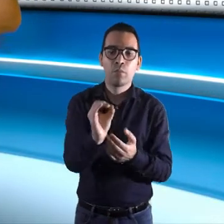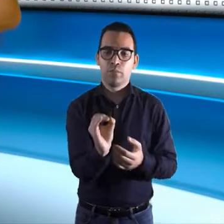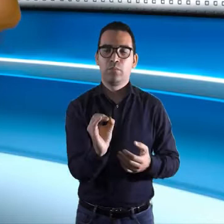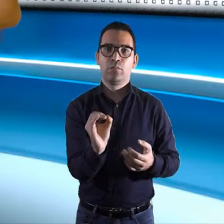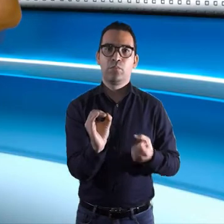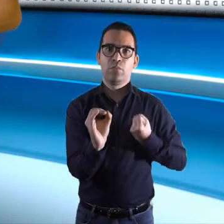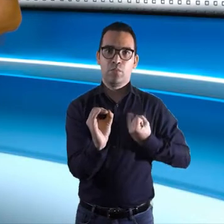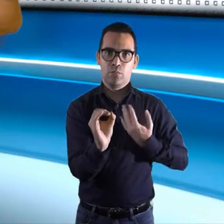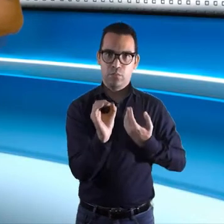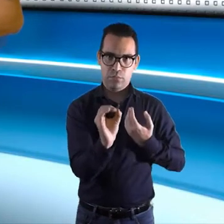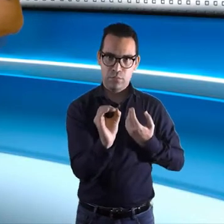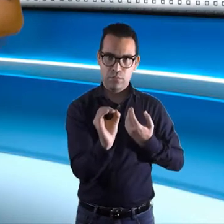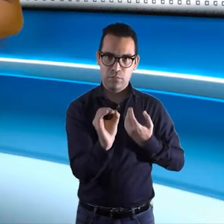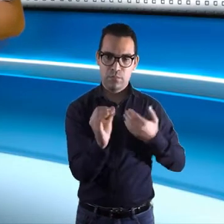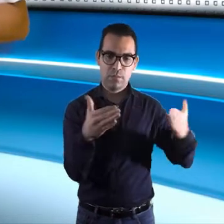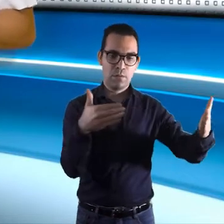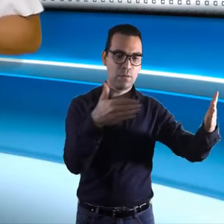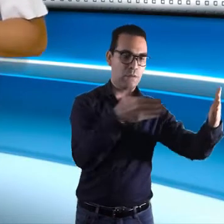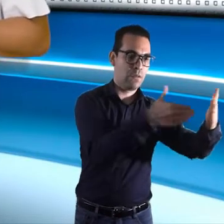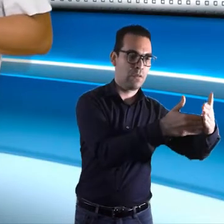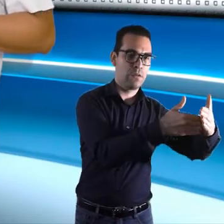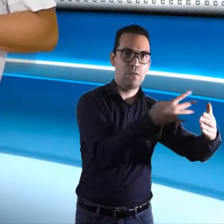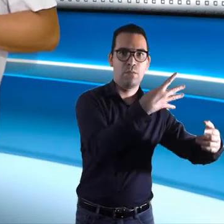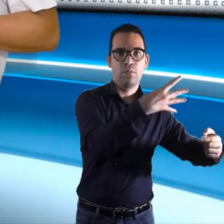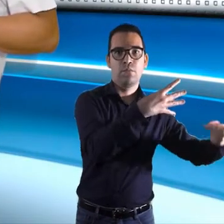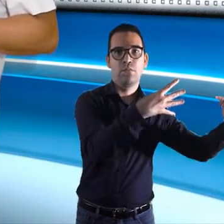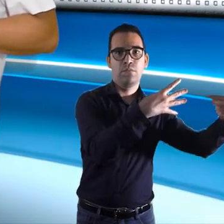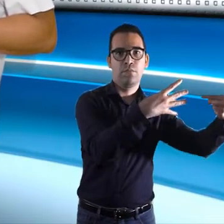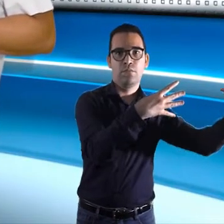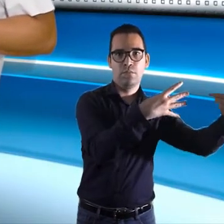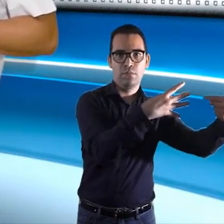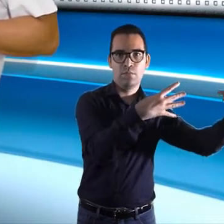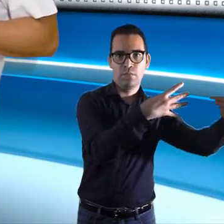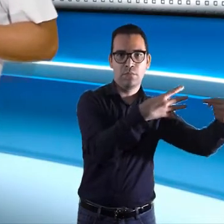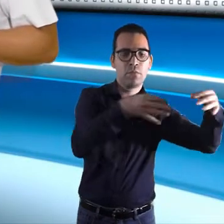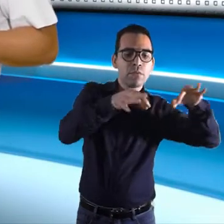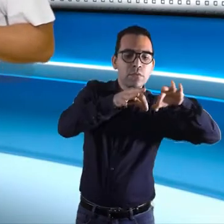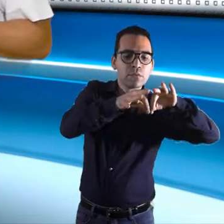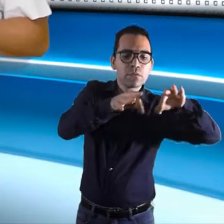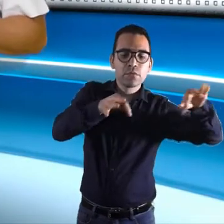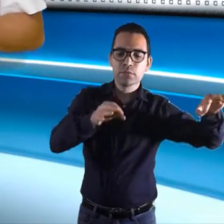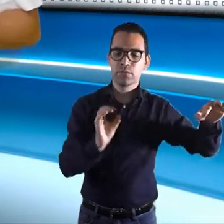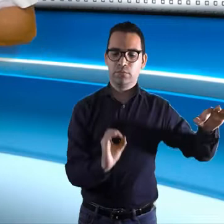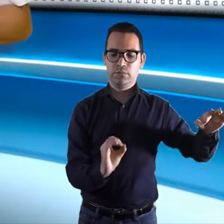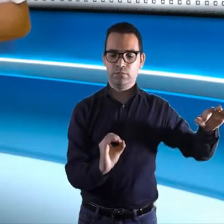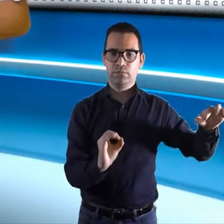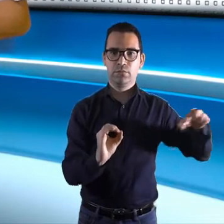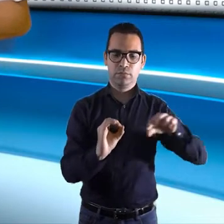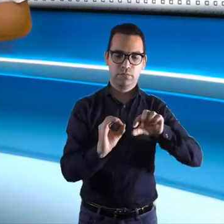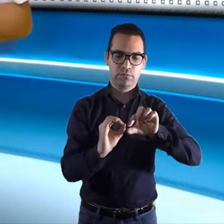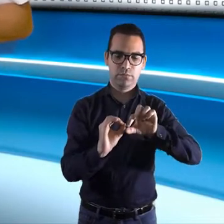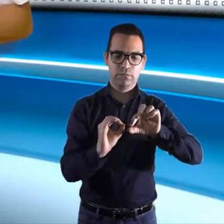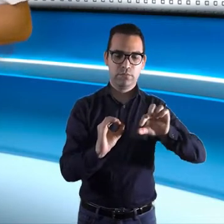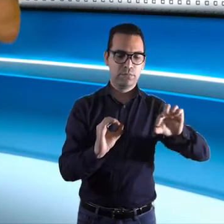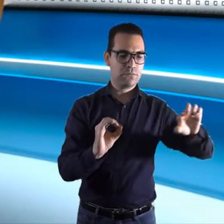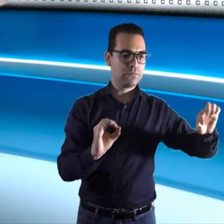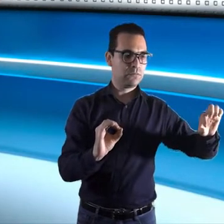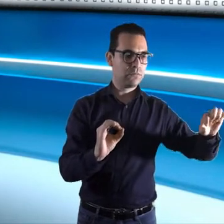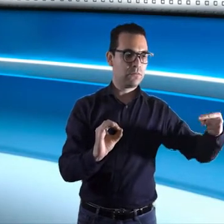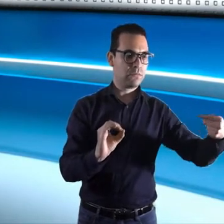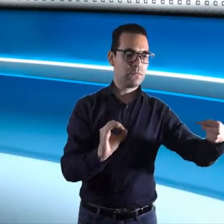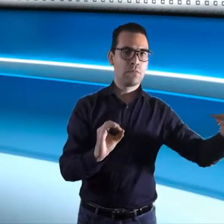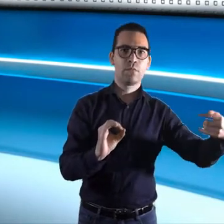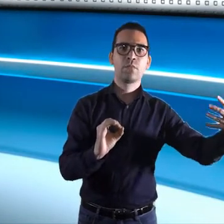até o 4 negativo. Então, do 0 até eu chegar o 4 negativo,